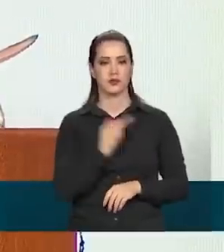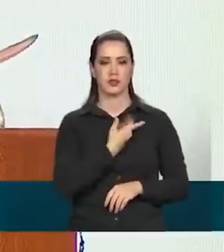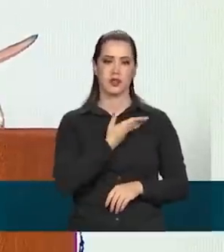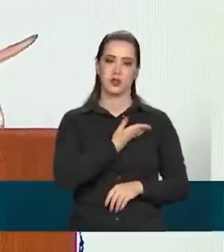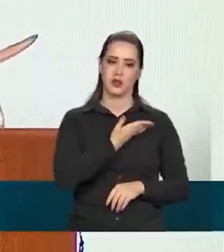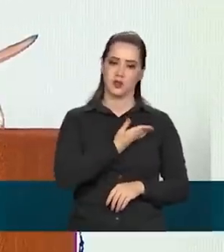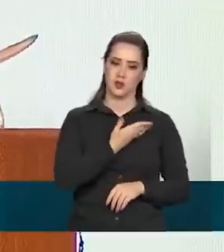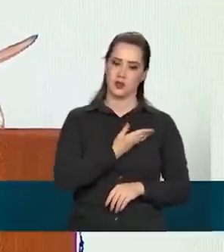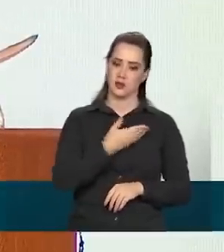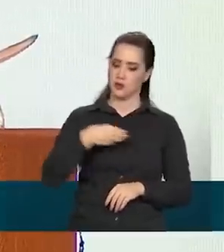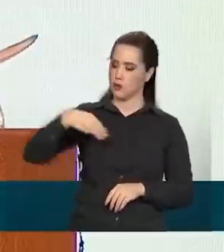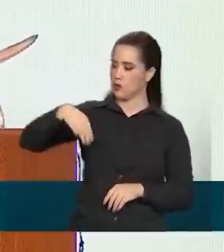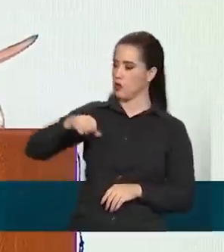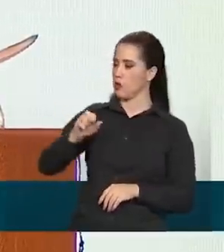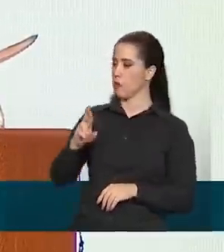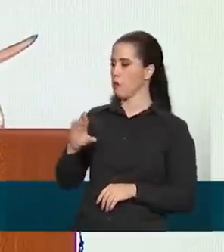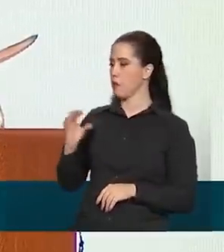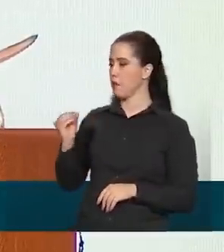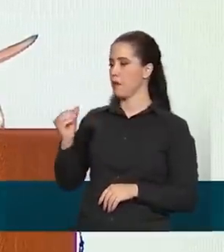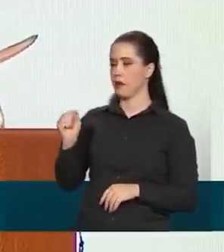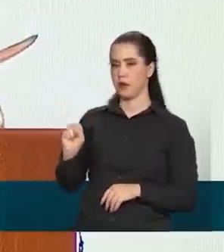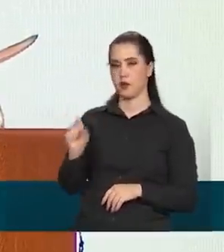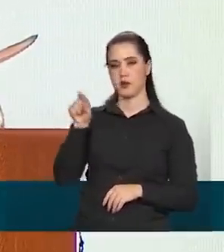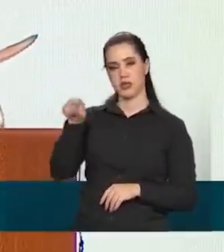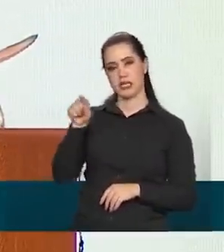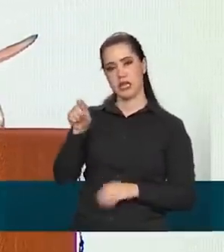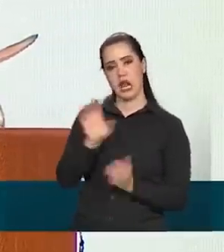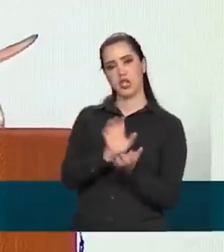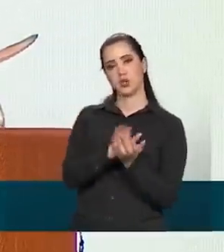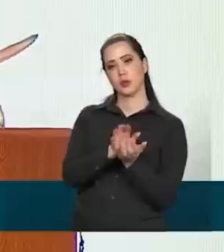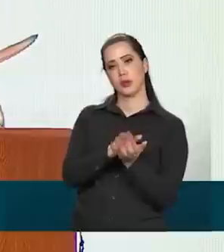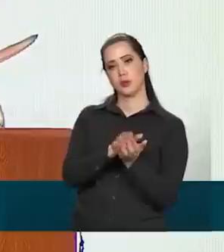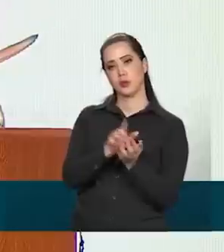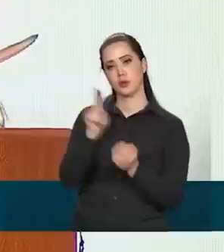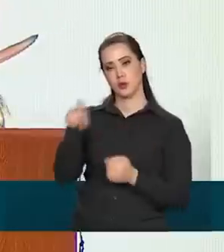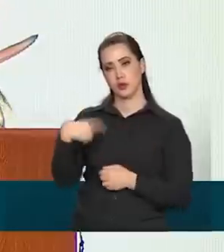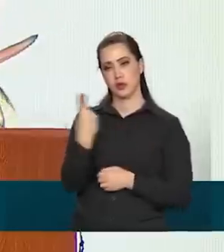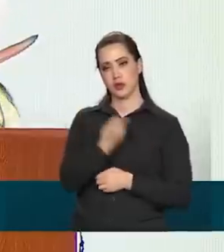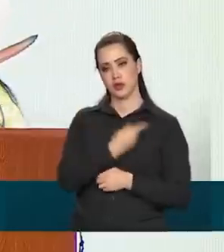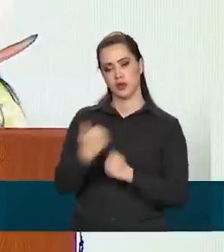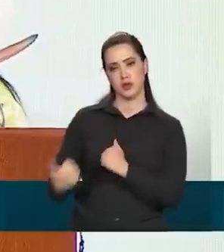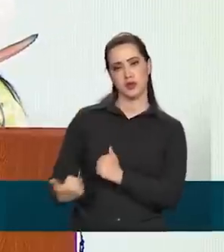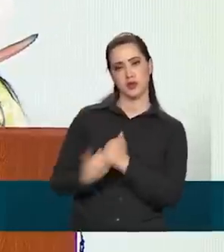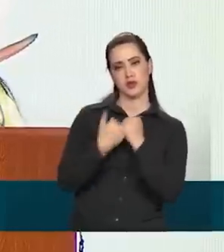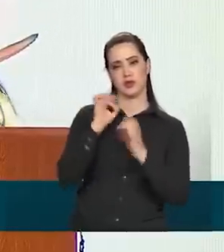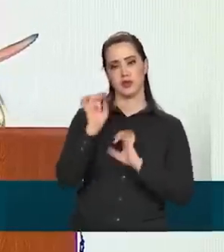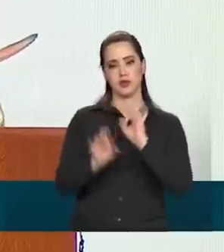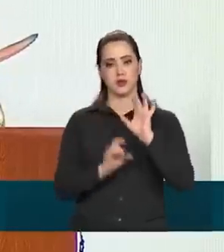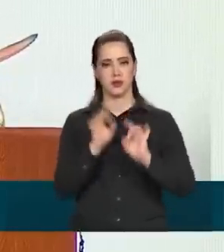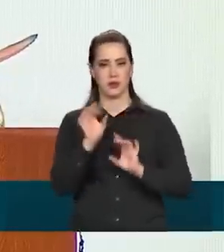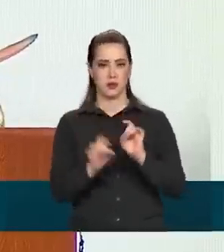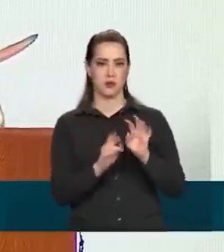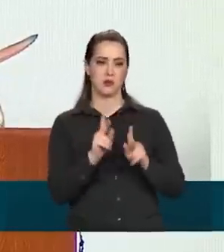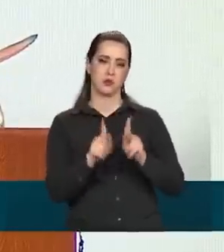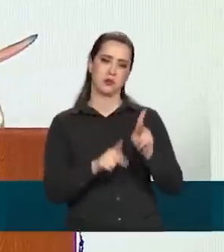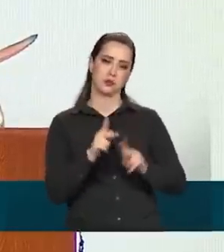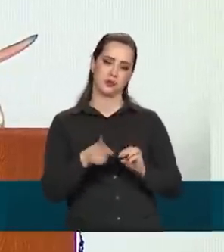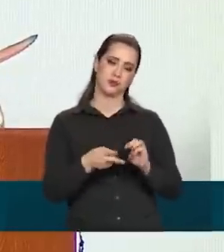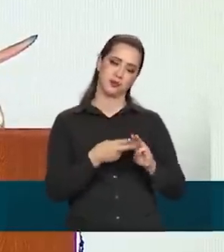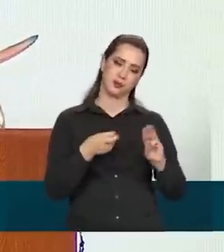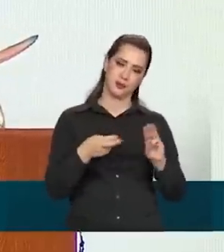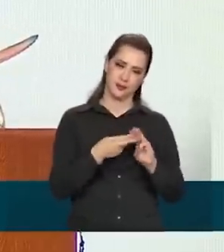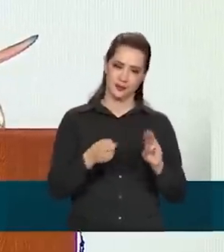amigo Marcos Chucuru, lá de Pernambuco, que será o assessor especial do Ministério dos Povos